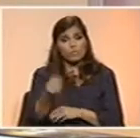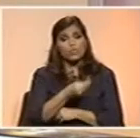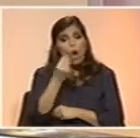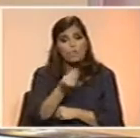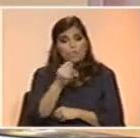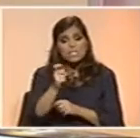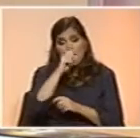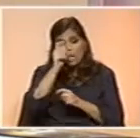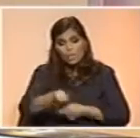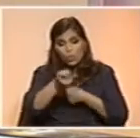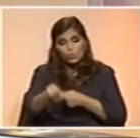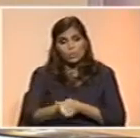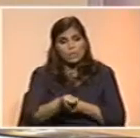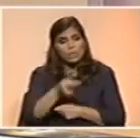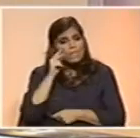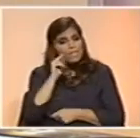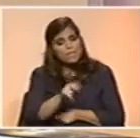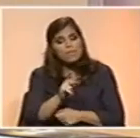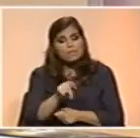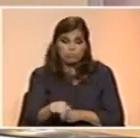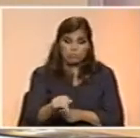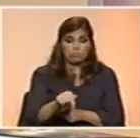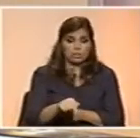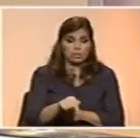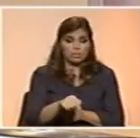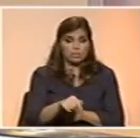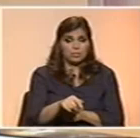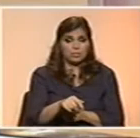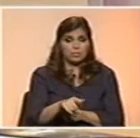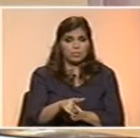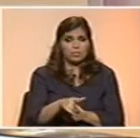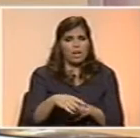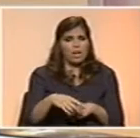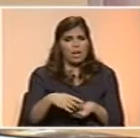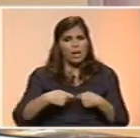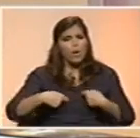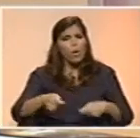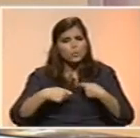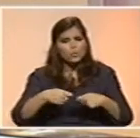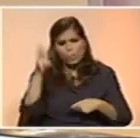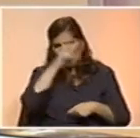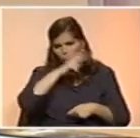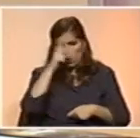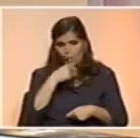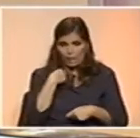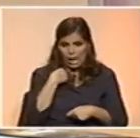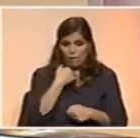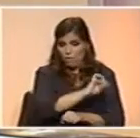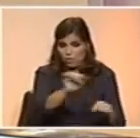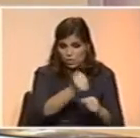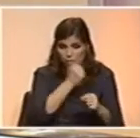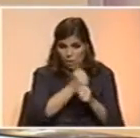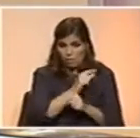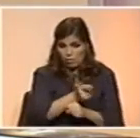Agricultores encara e trabalha esta questão do nosso excesso de consumo de carne? Ou seja, isso é uma preocupação para vocês? Vocês trabalham isso de alguma forma